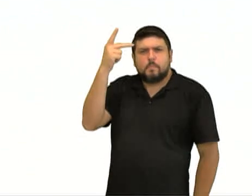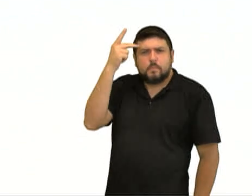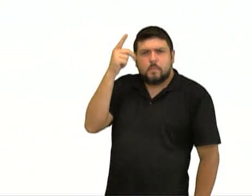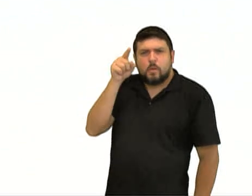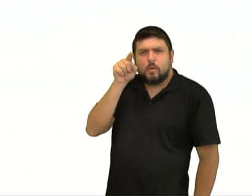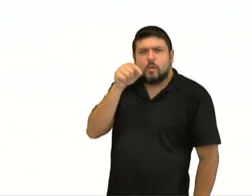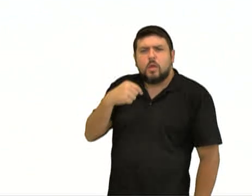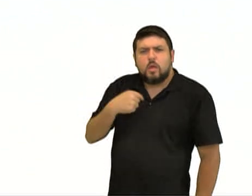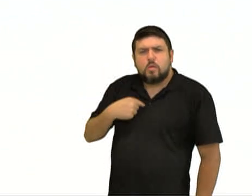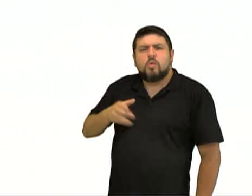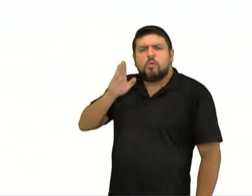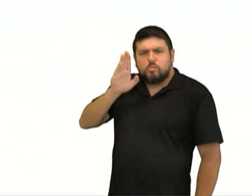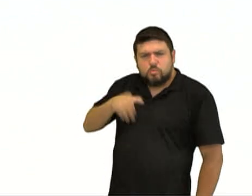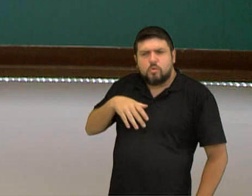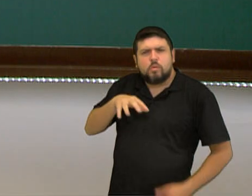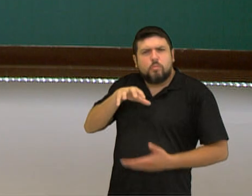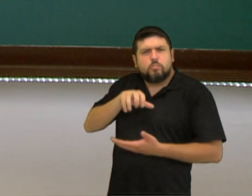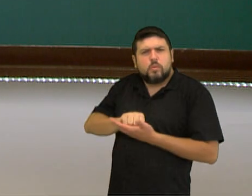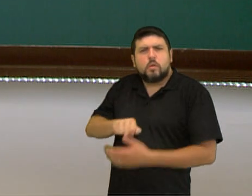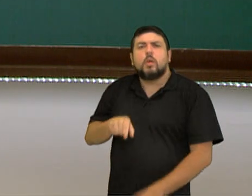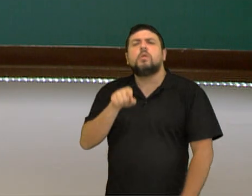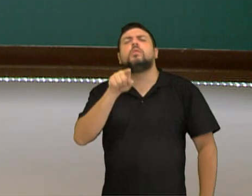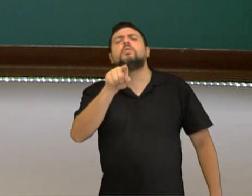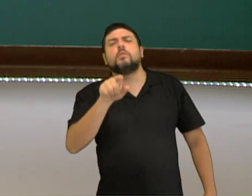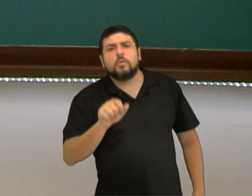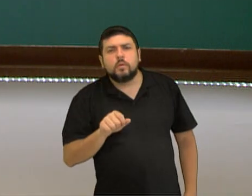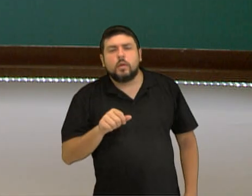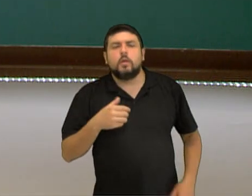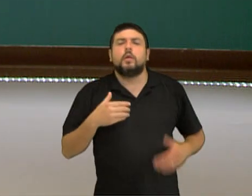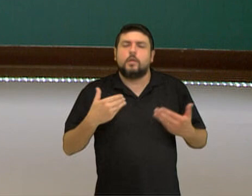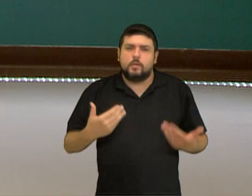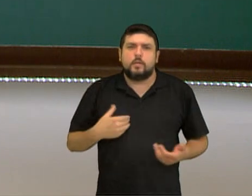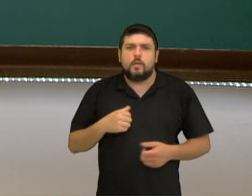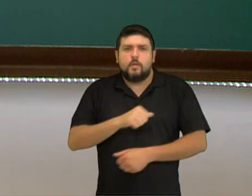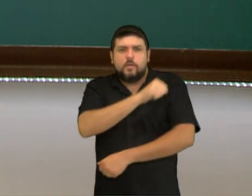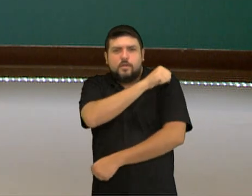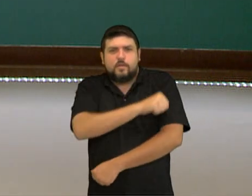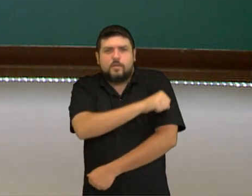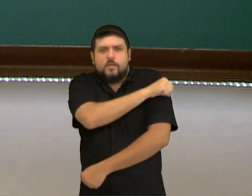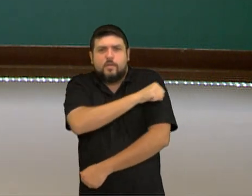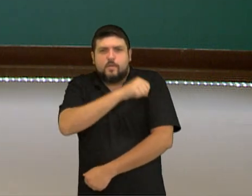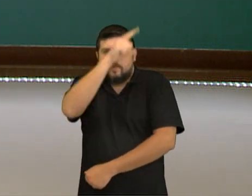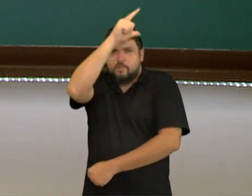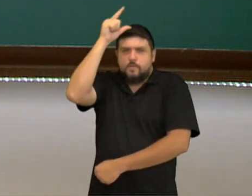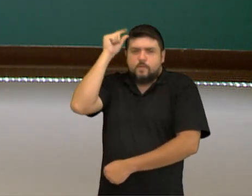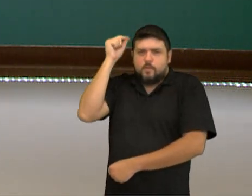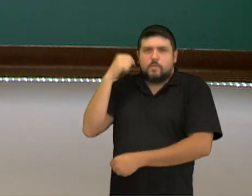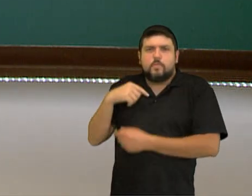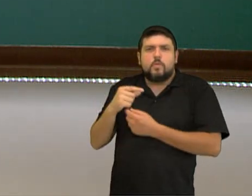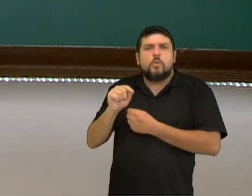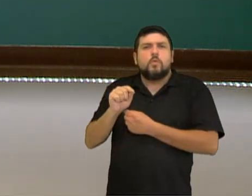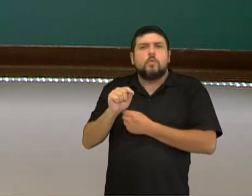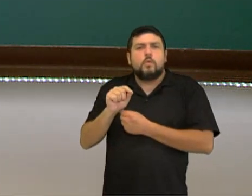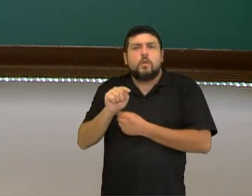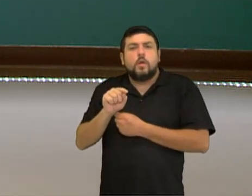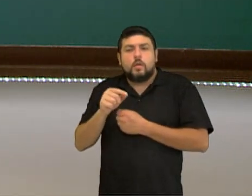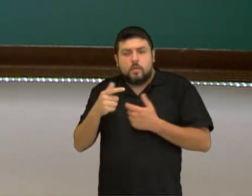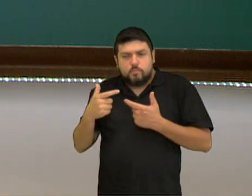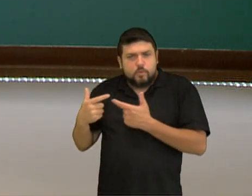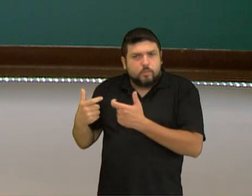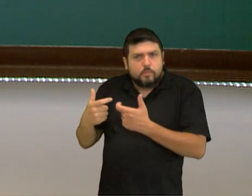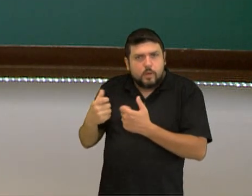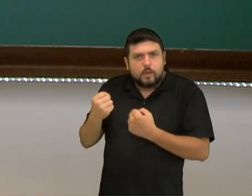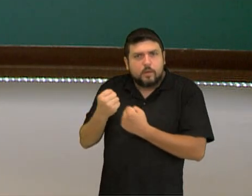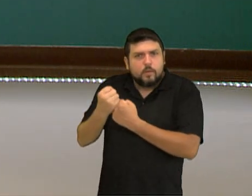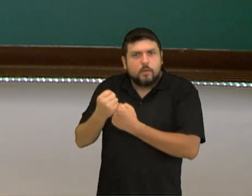E você? Então ela, mulher, enfermeira, participando da guerra. E você? Então venha participar. E de novo a